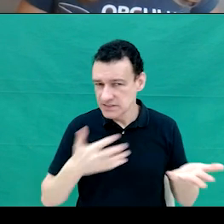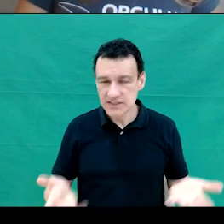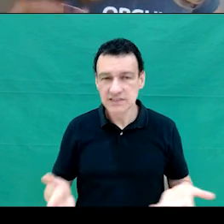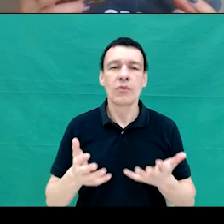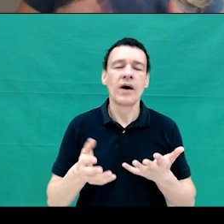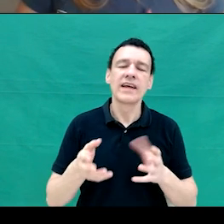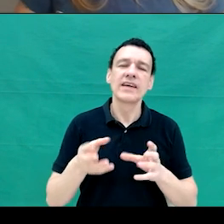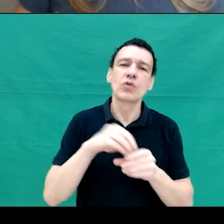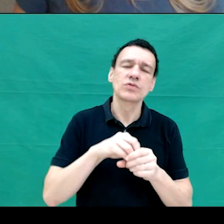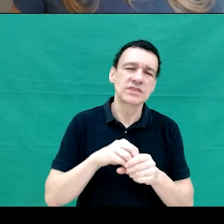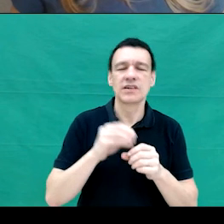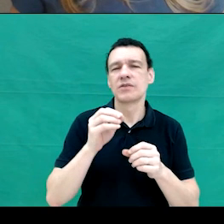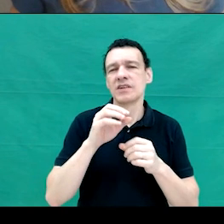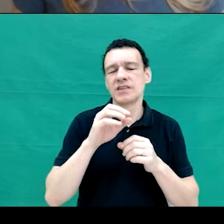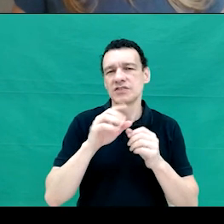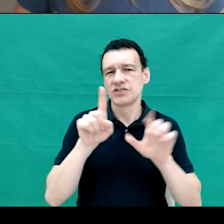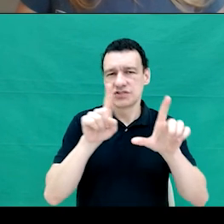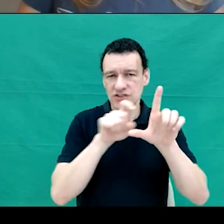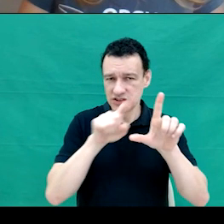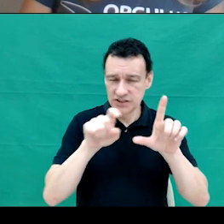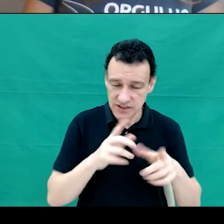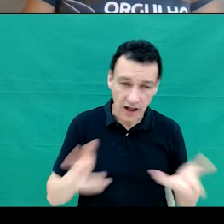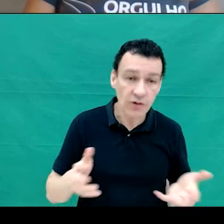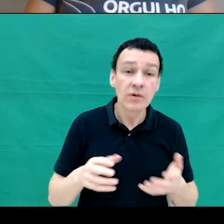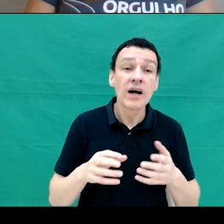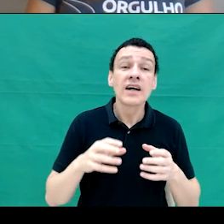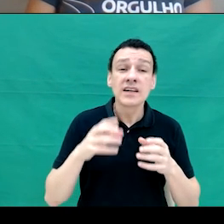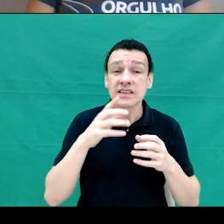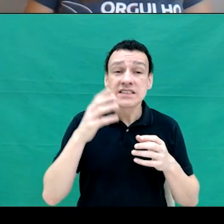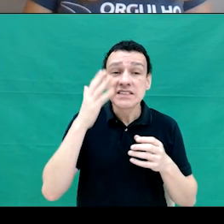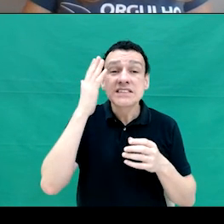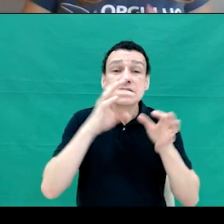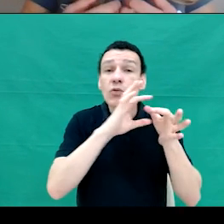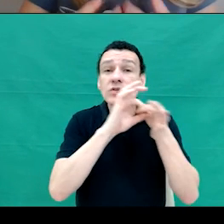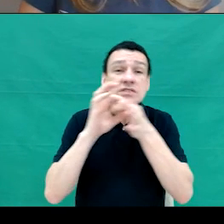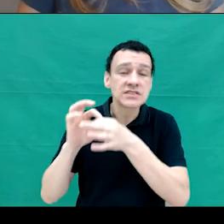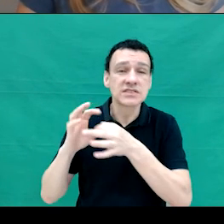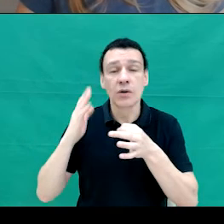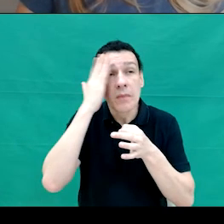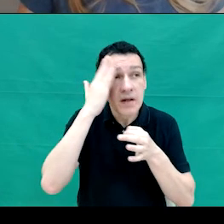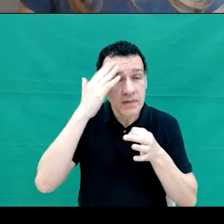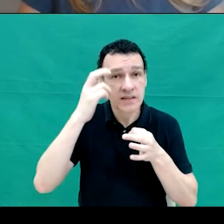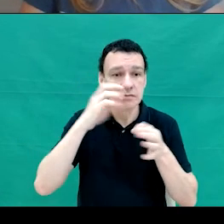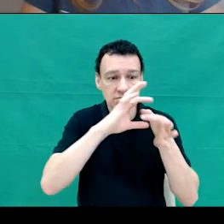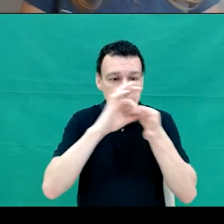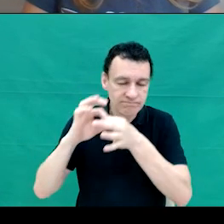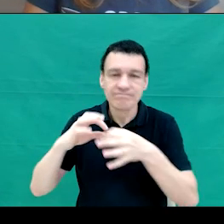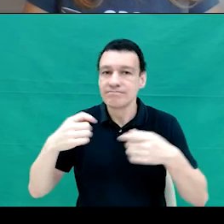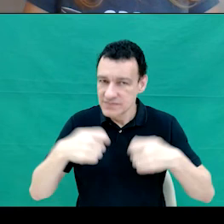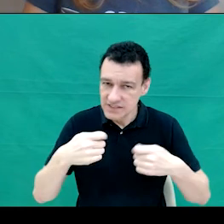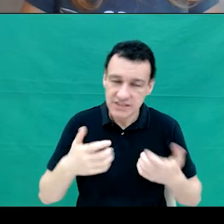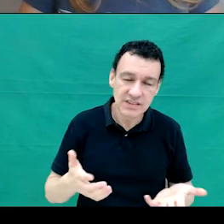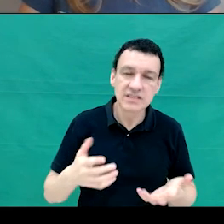digital, contextualização do saber, né? Constitui-se de uma ferramenta muito poderosa nos processos